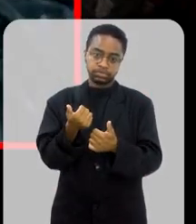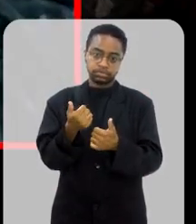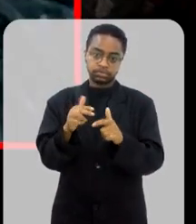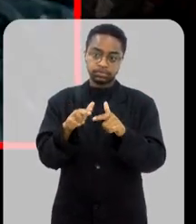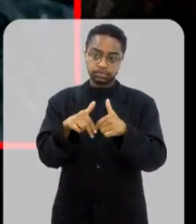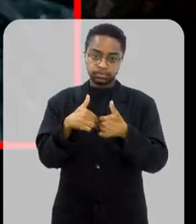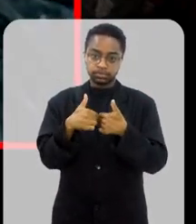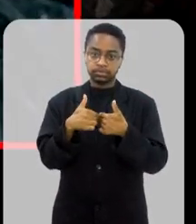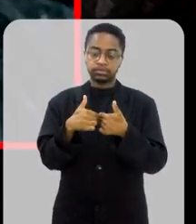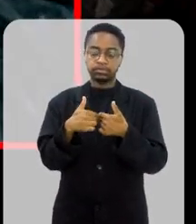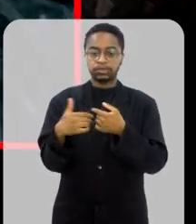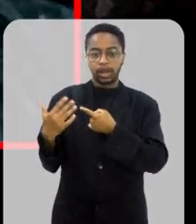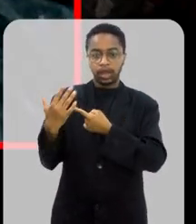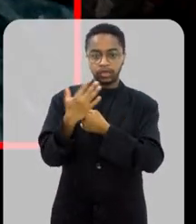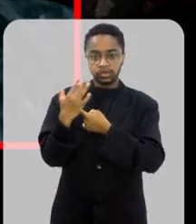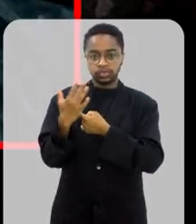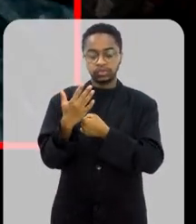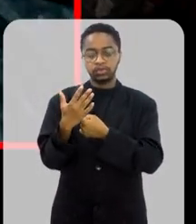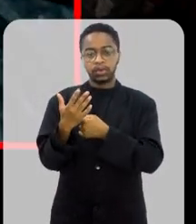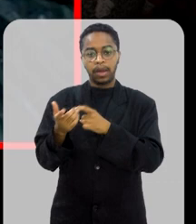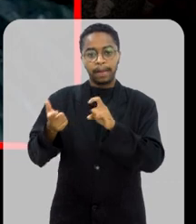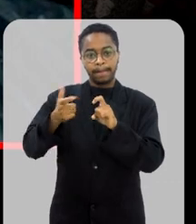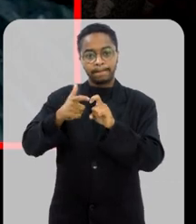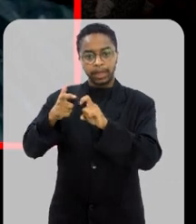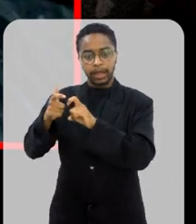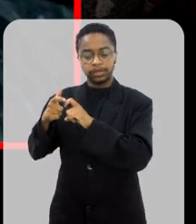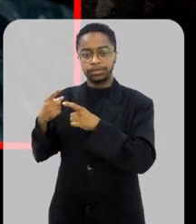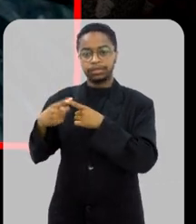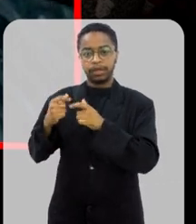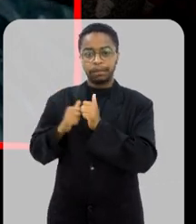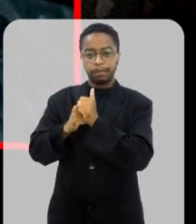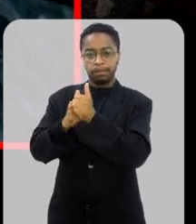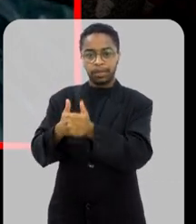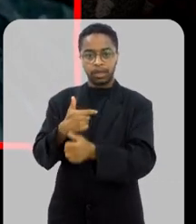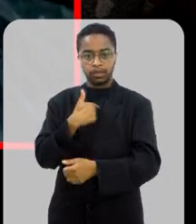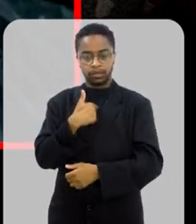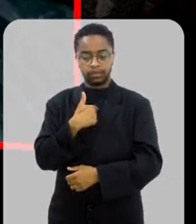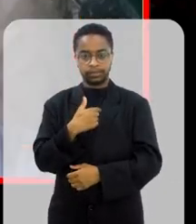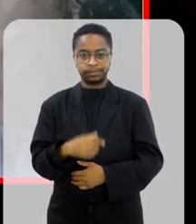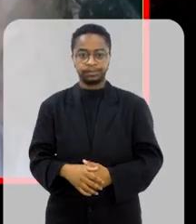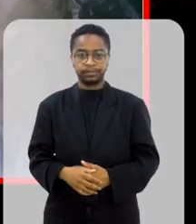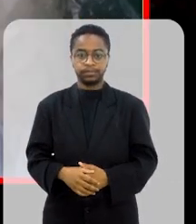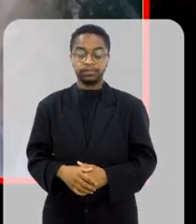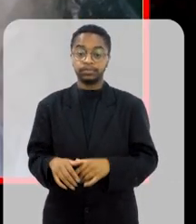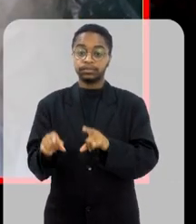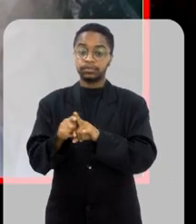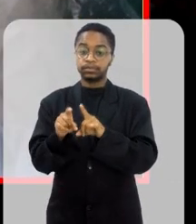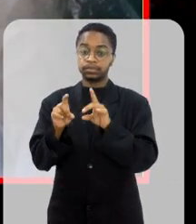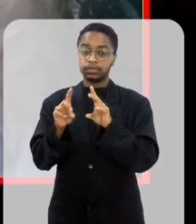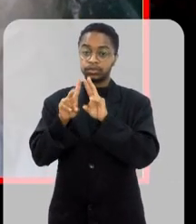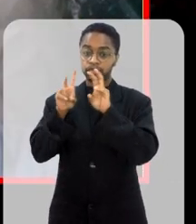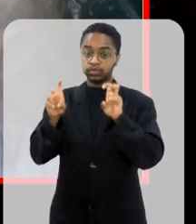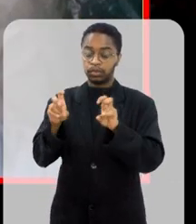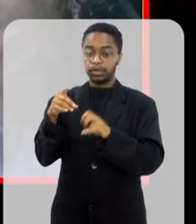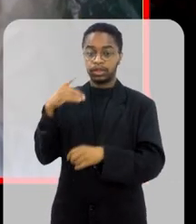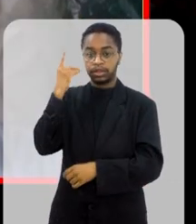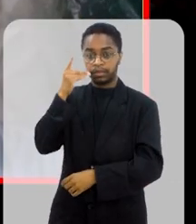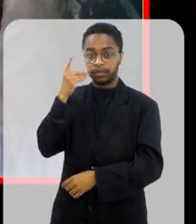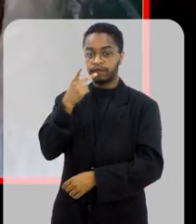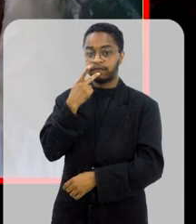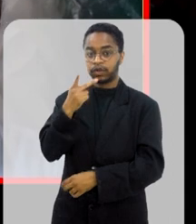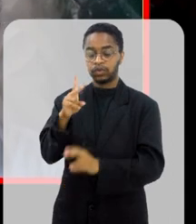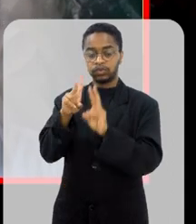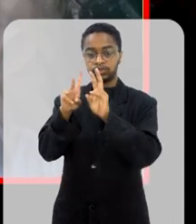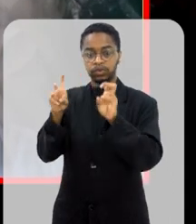né? Devido a essa ajuda, né, dos médicos que me acompanham, sim. Essa questão do deputado, que o deputado